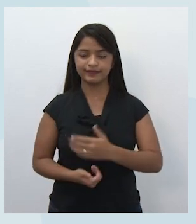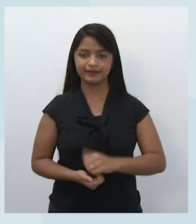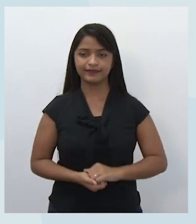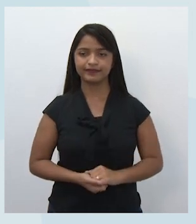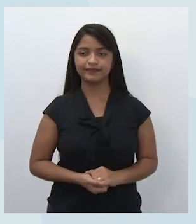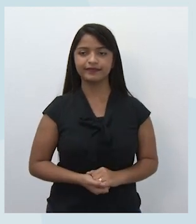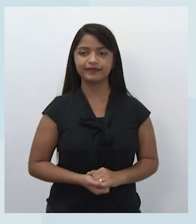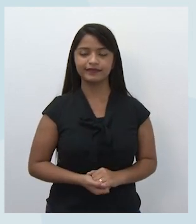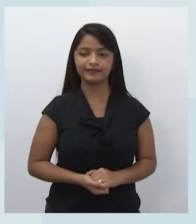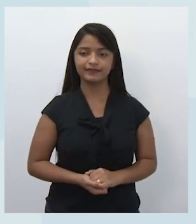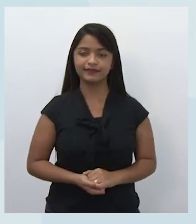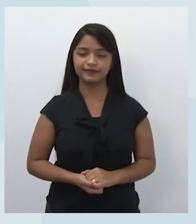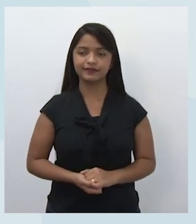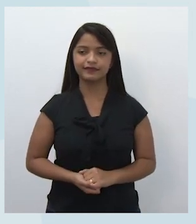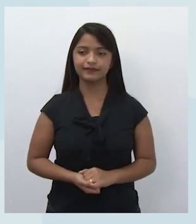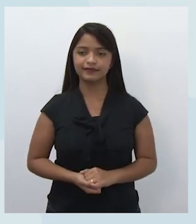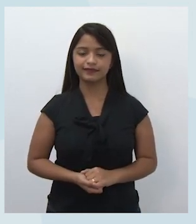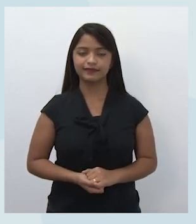Isso.